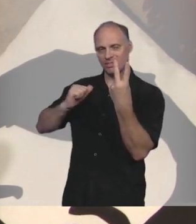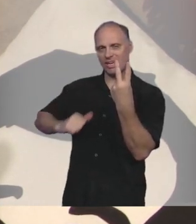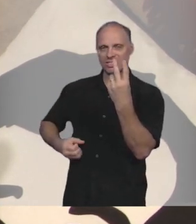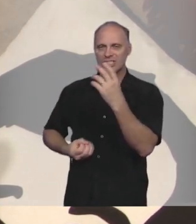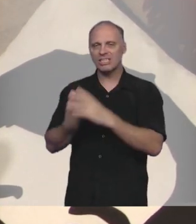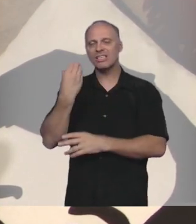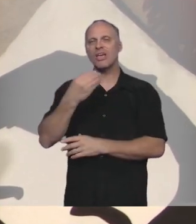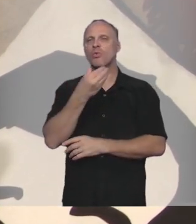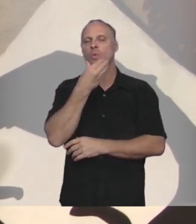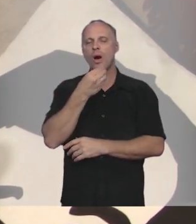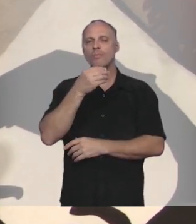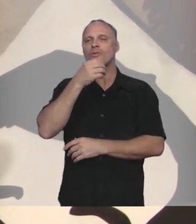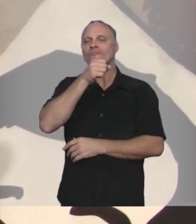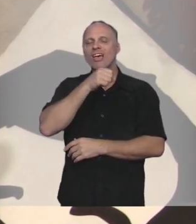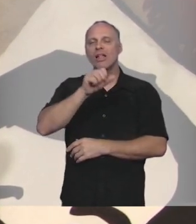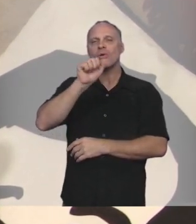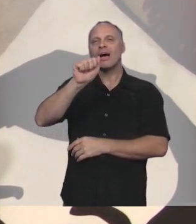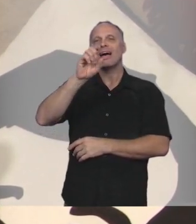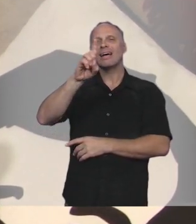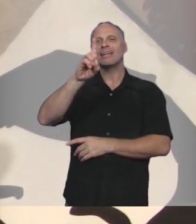Que na minha ideia eu construí,